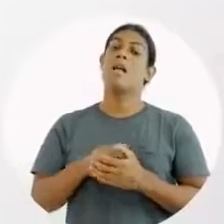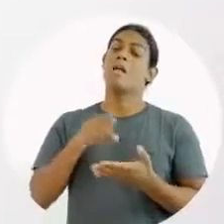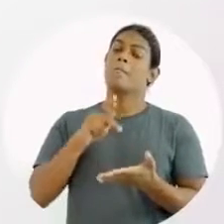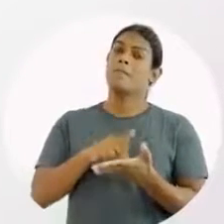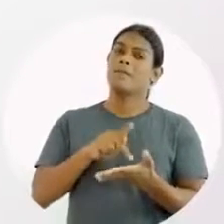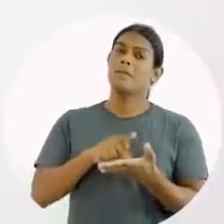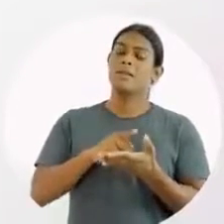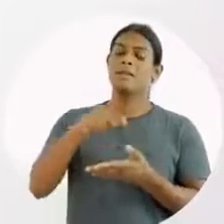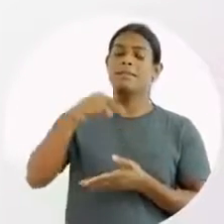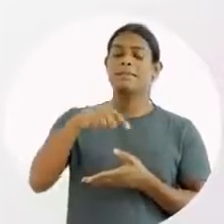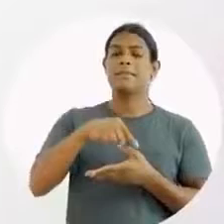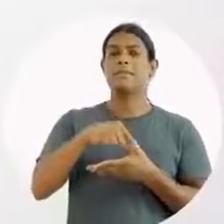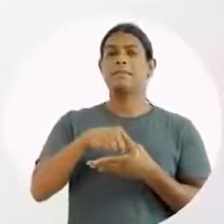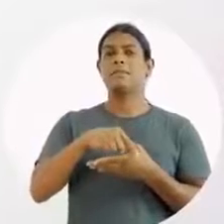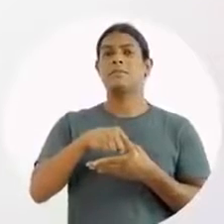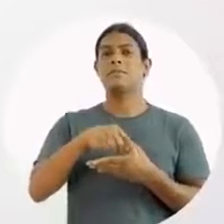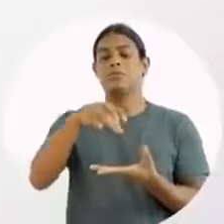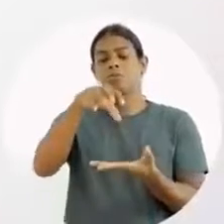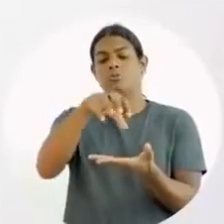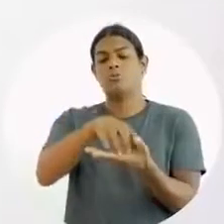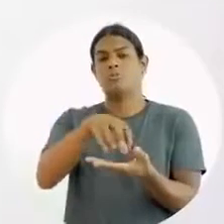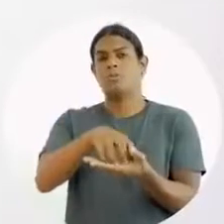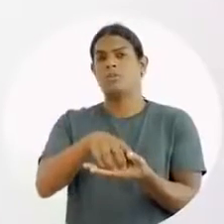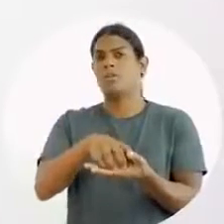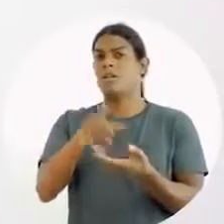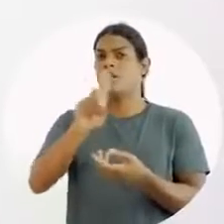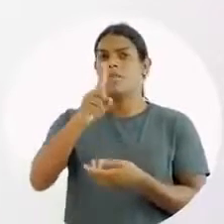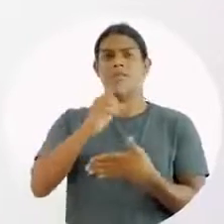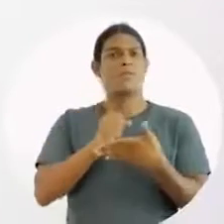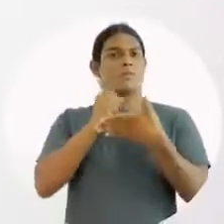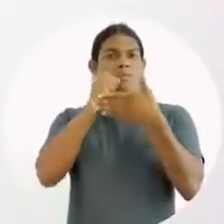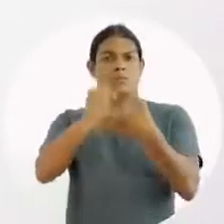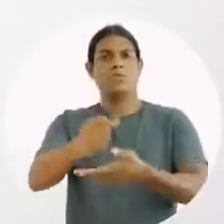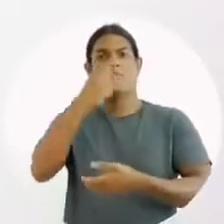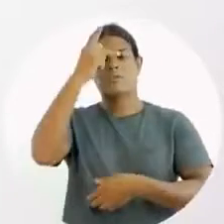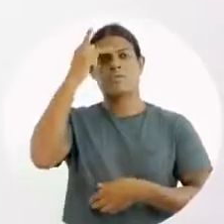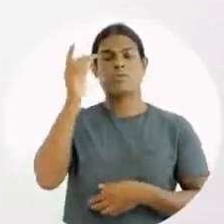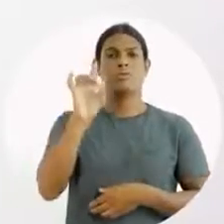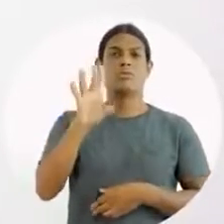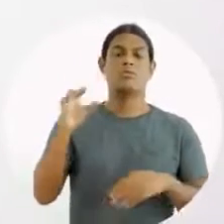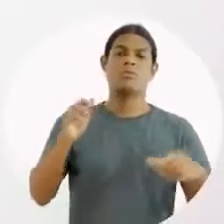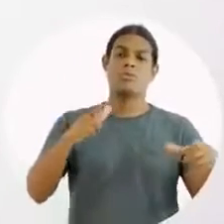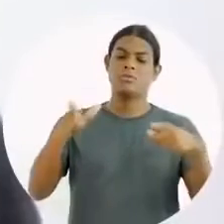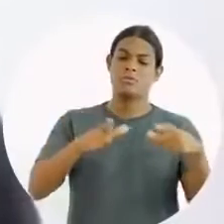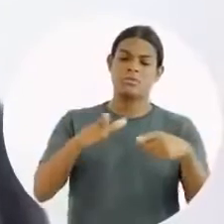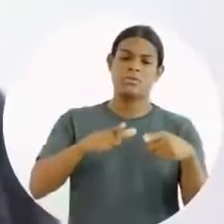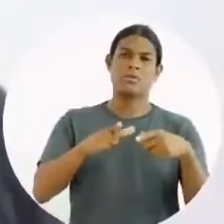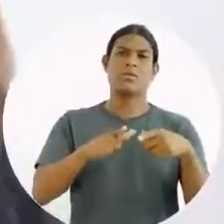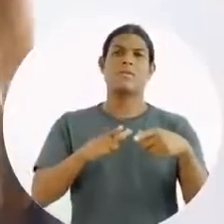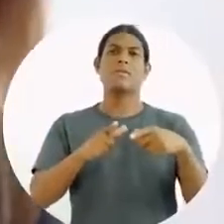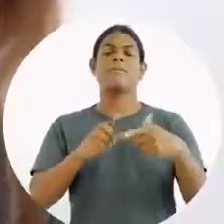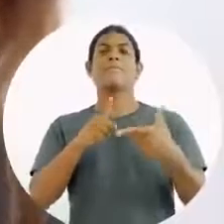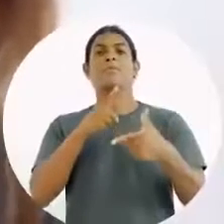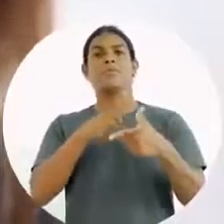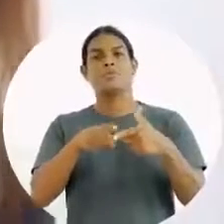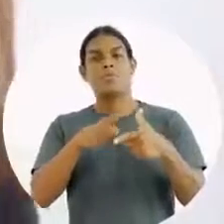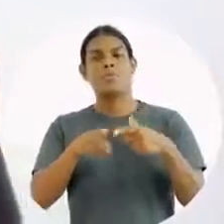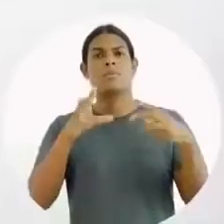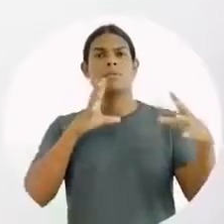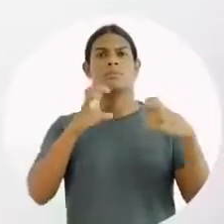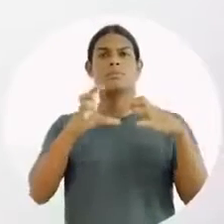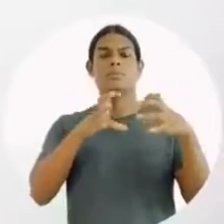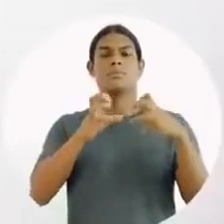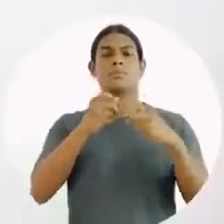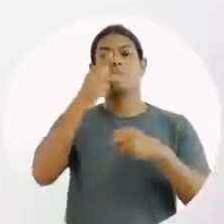realidade, esse departamento ele não auxiliava em nada as pessoas, ele só minimizava para que as pessoas continuassem a